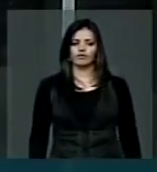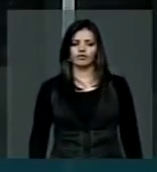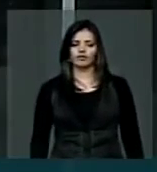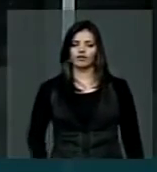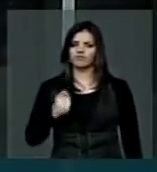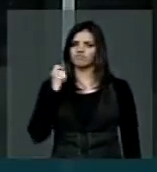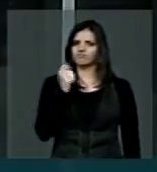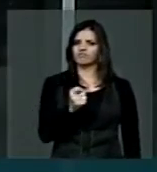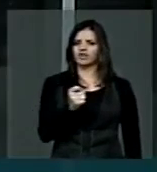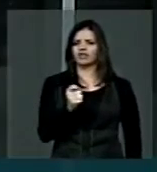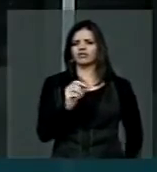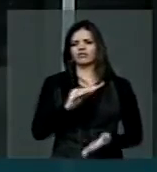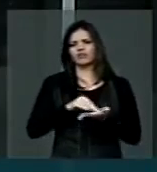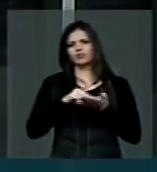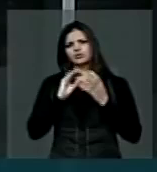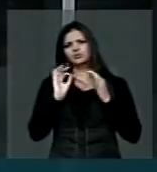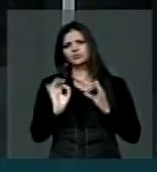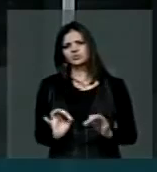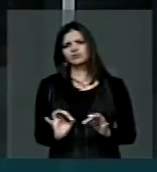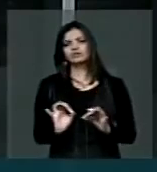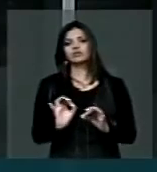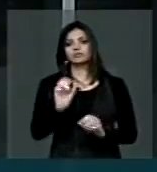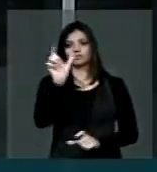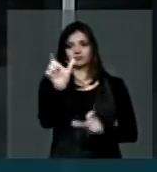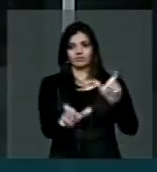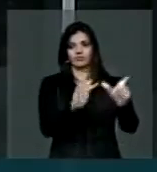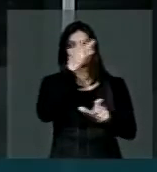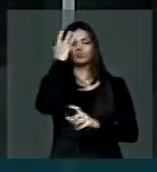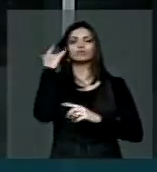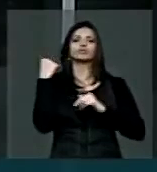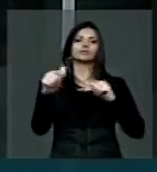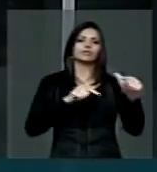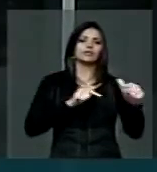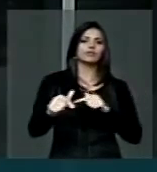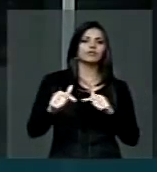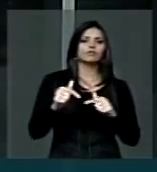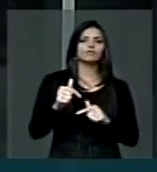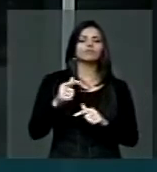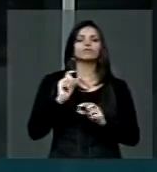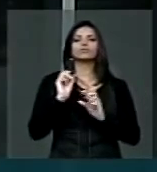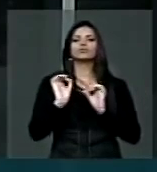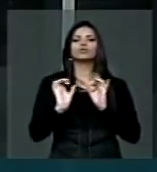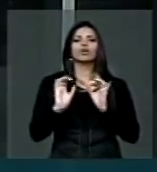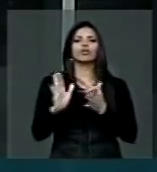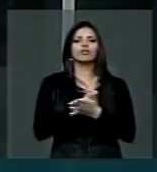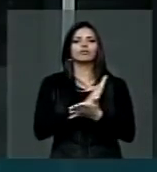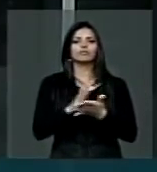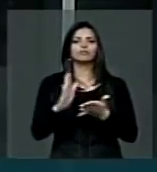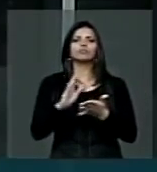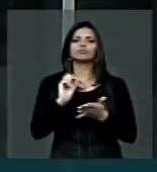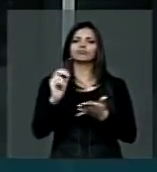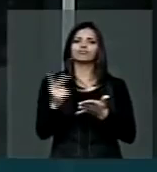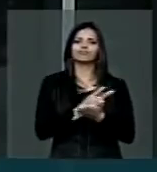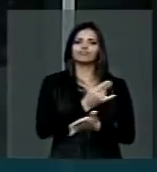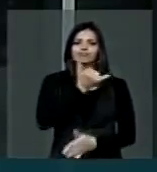esta injustiça aos trabalhadores, pois citando apenas alguns de seus defeitos